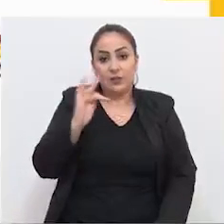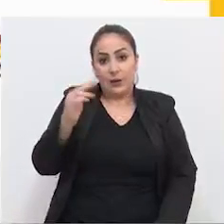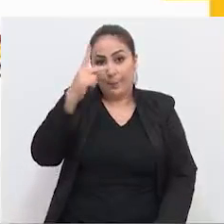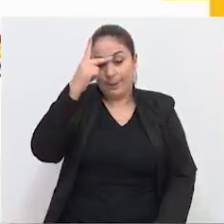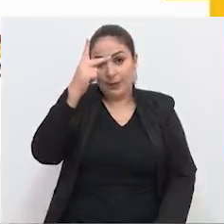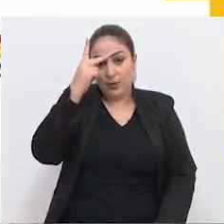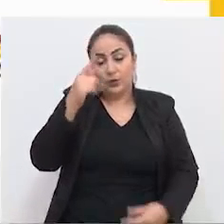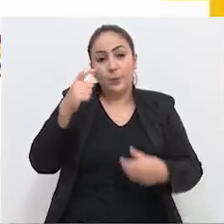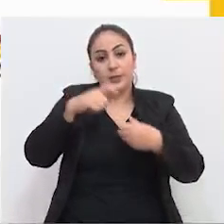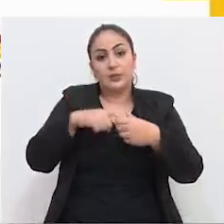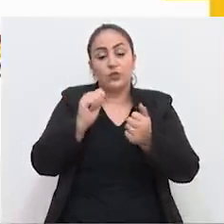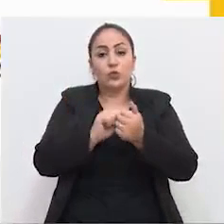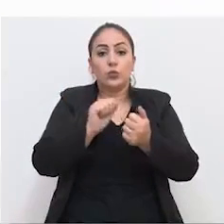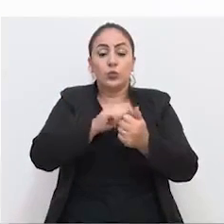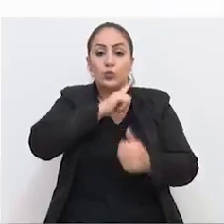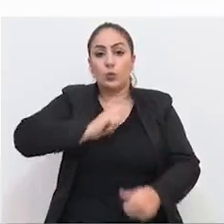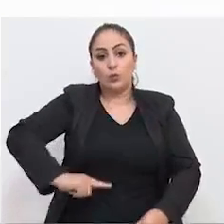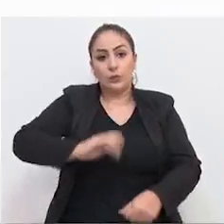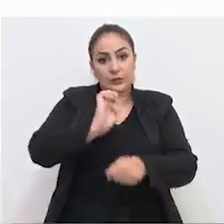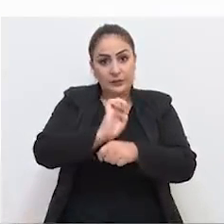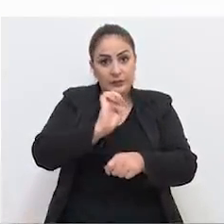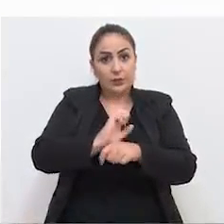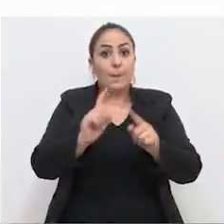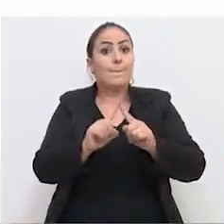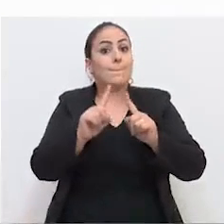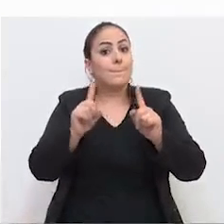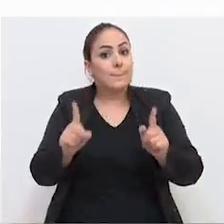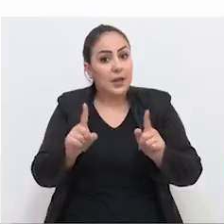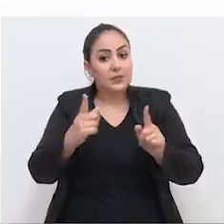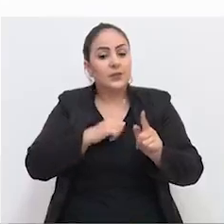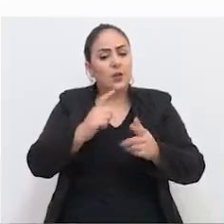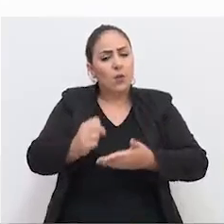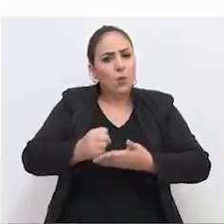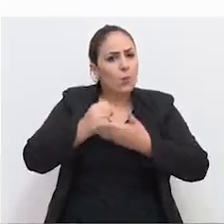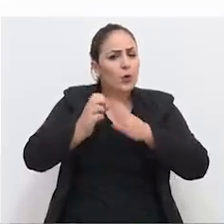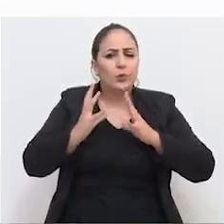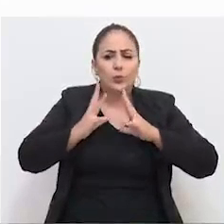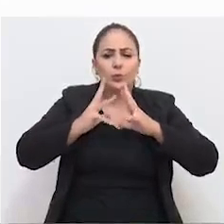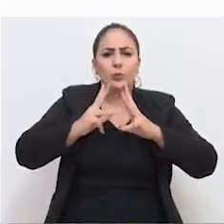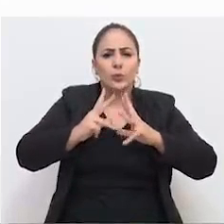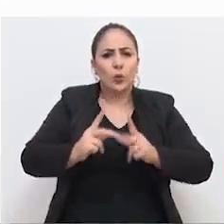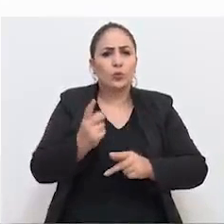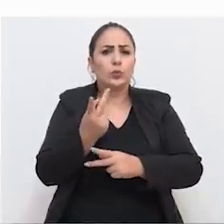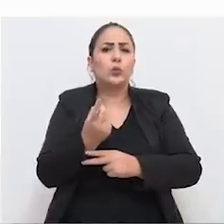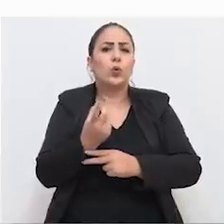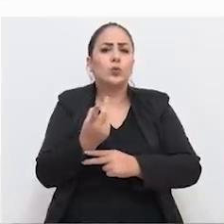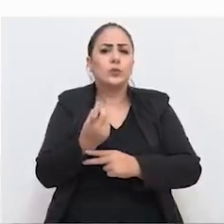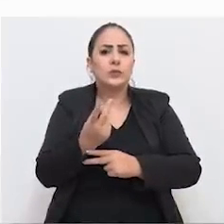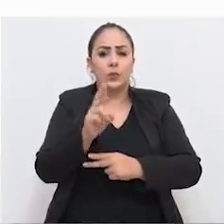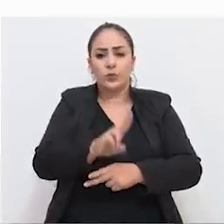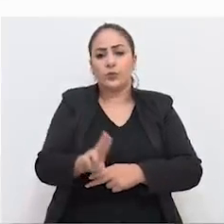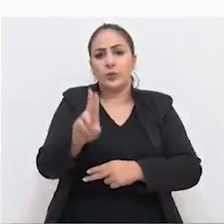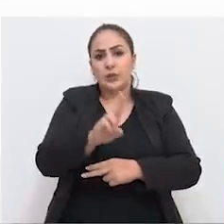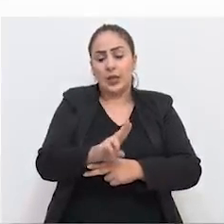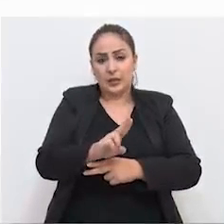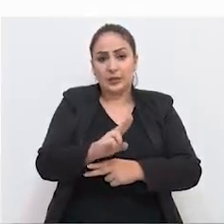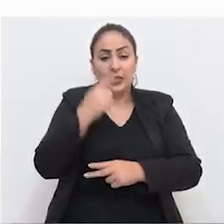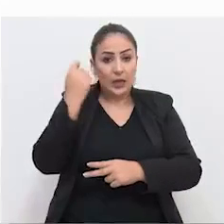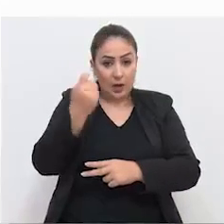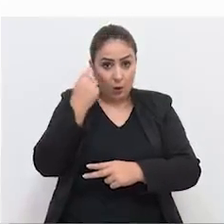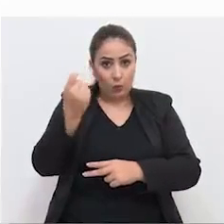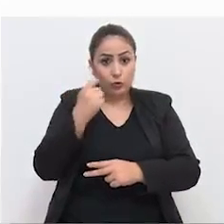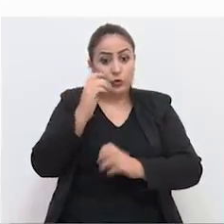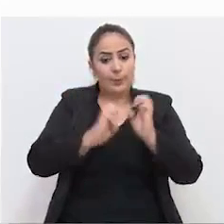numa parceria com o governo do estado, mas que conta com a colaboração de 12 universidades gaúchas,